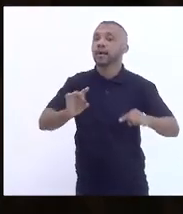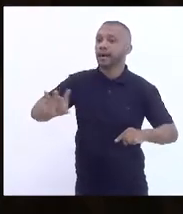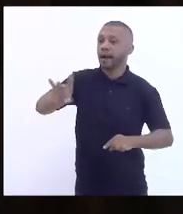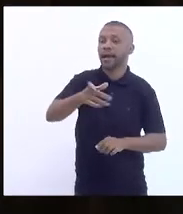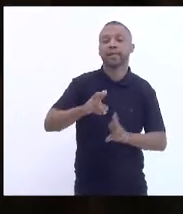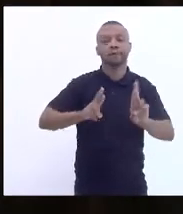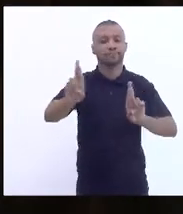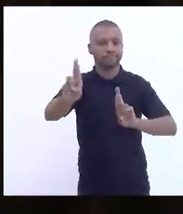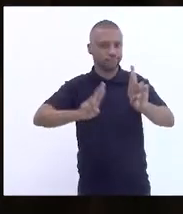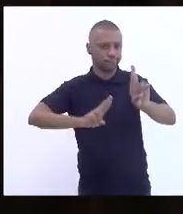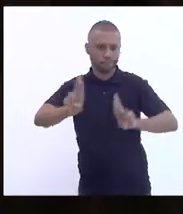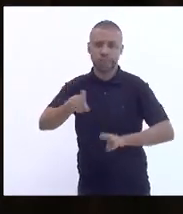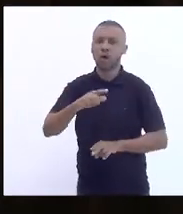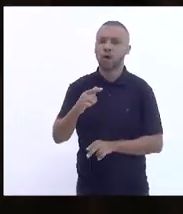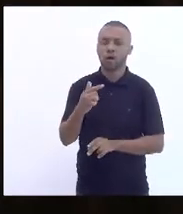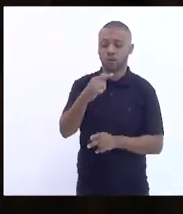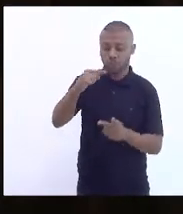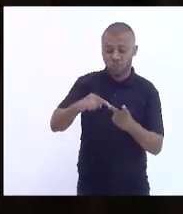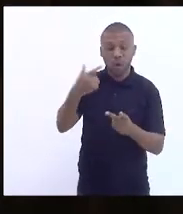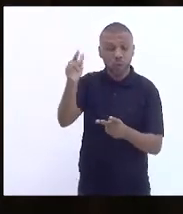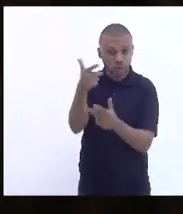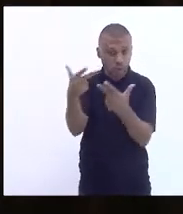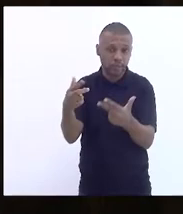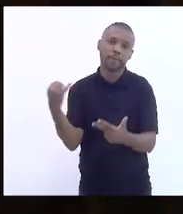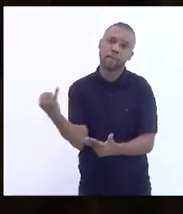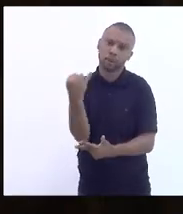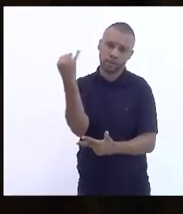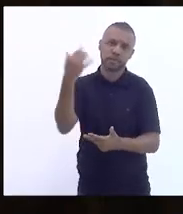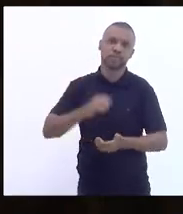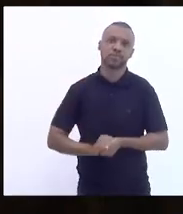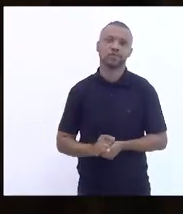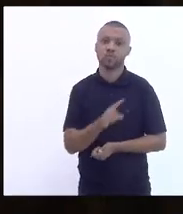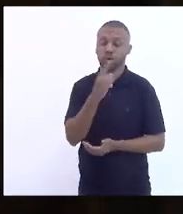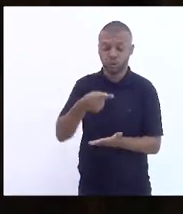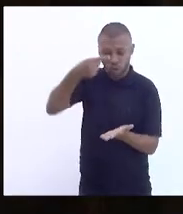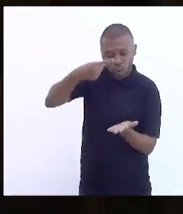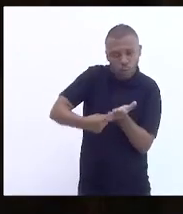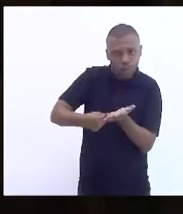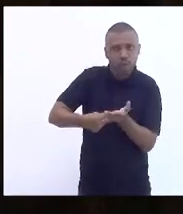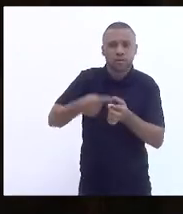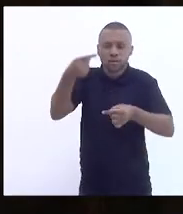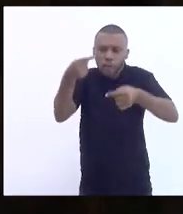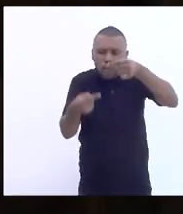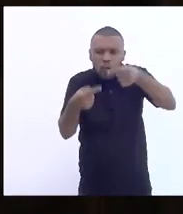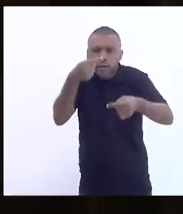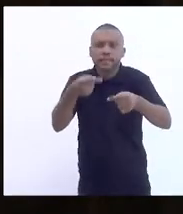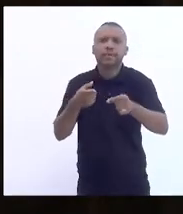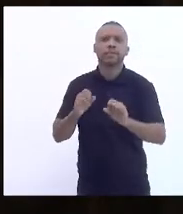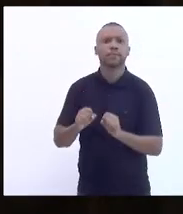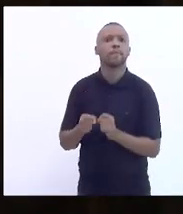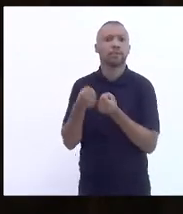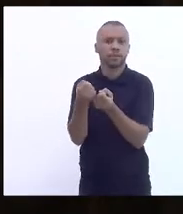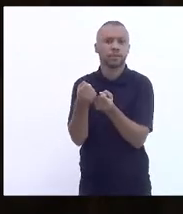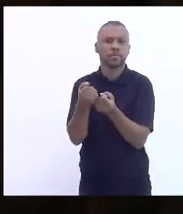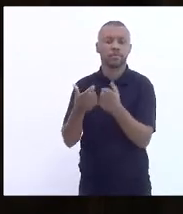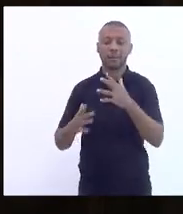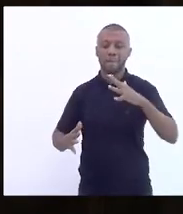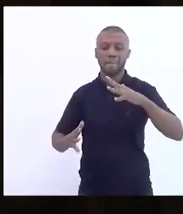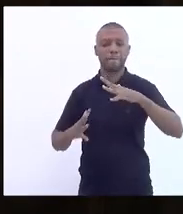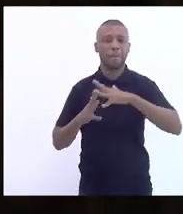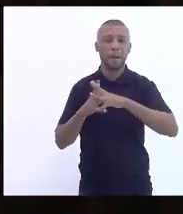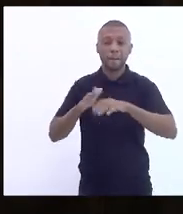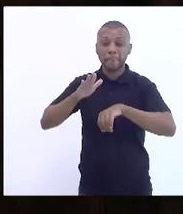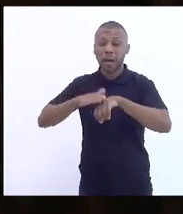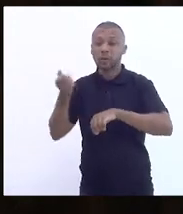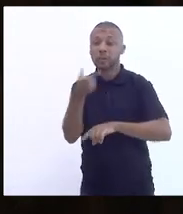Outro ponto super importante o nosso compromisso enquanto equipe enquanto política de proteção ele vai além desse